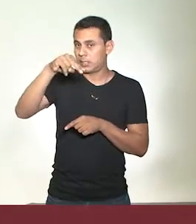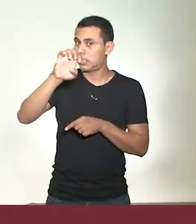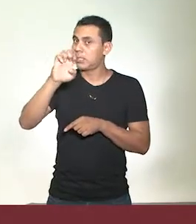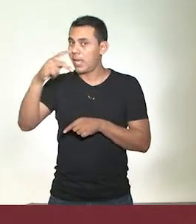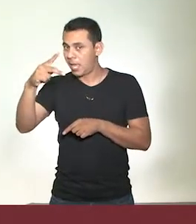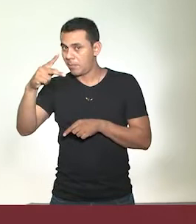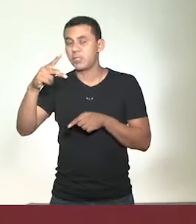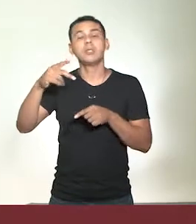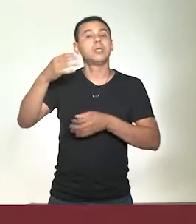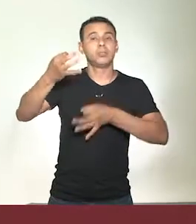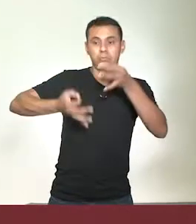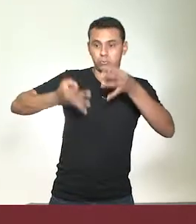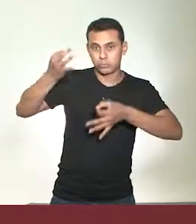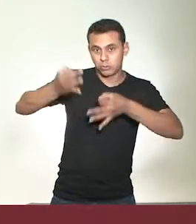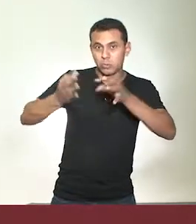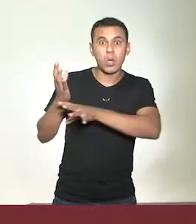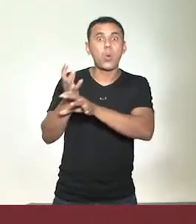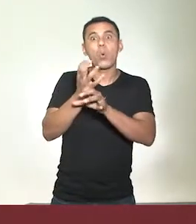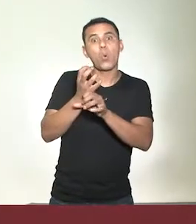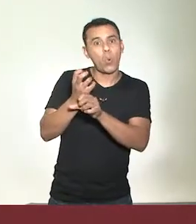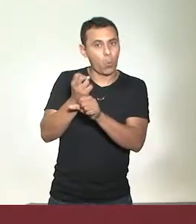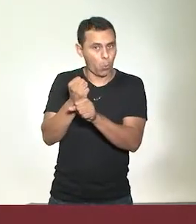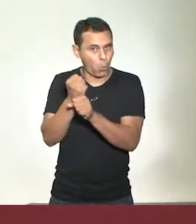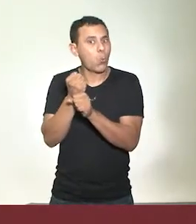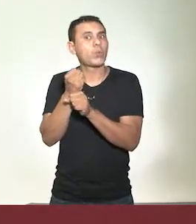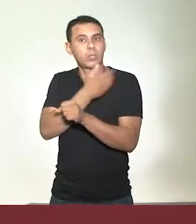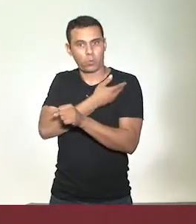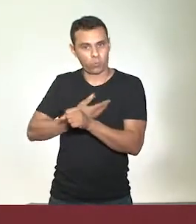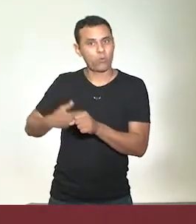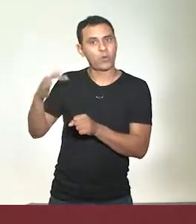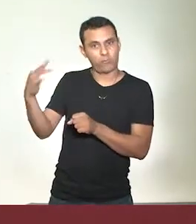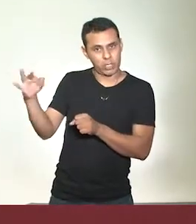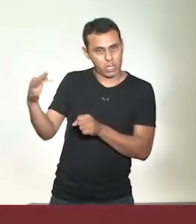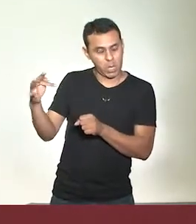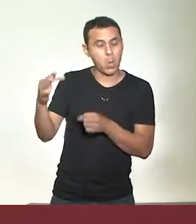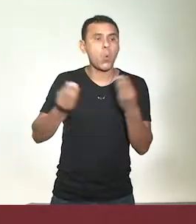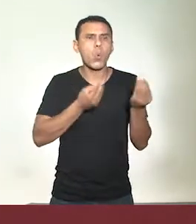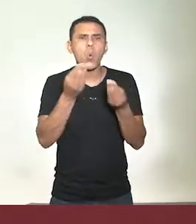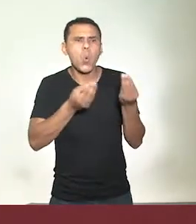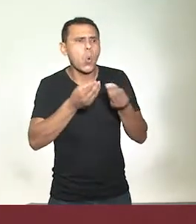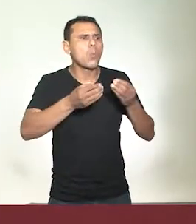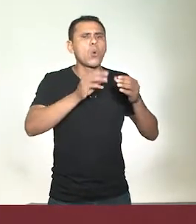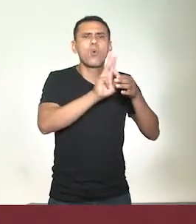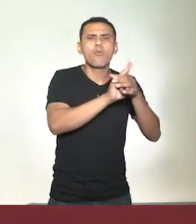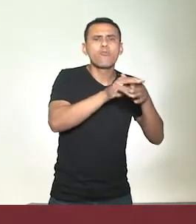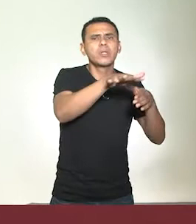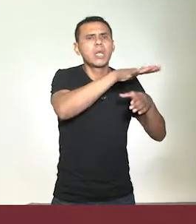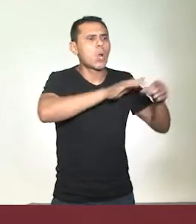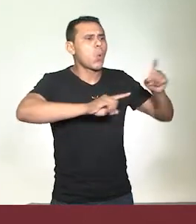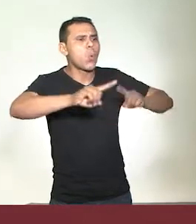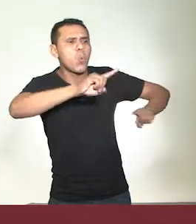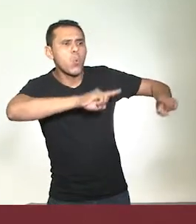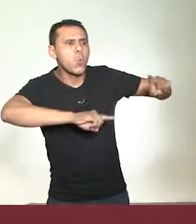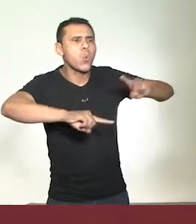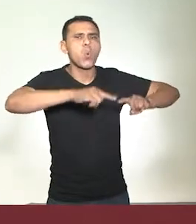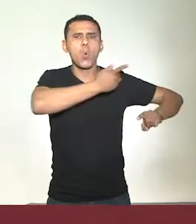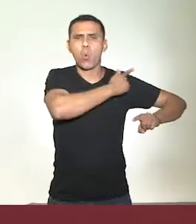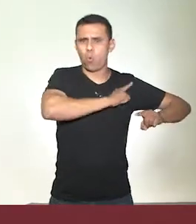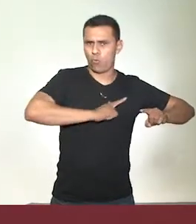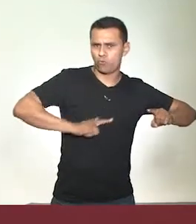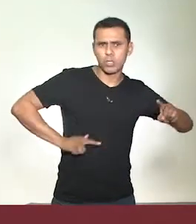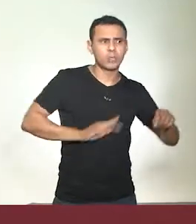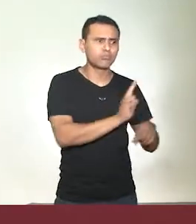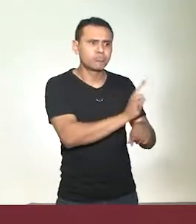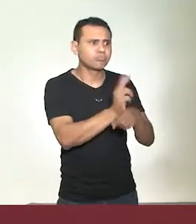União em fim em relação à governança Apple a forma de governar um alguma Universidade então tem vários